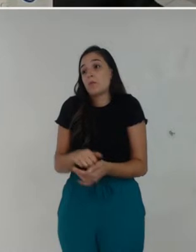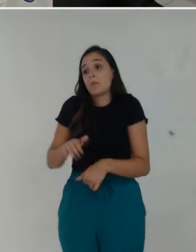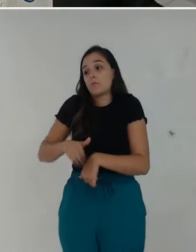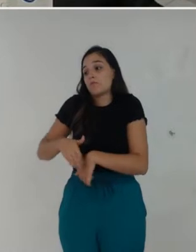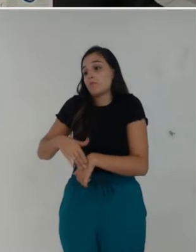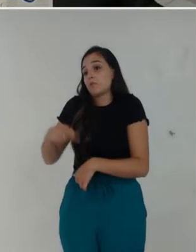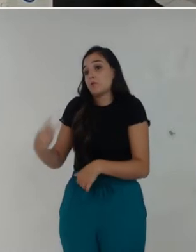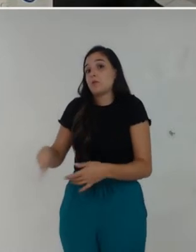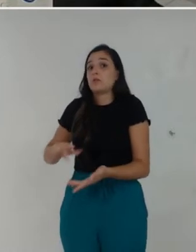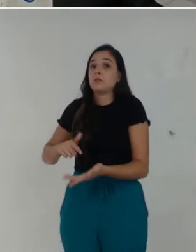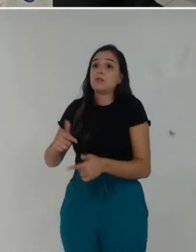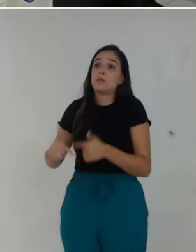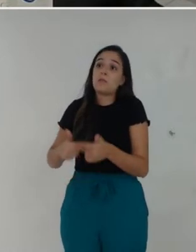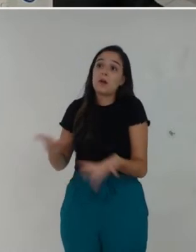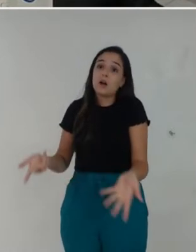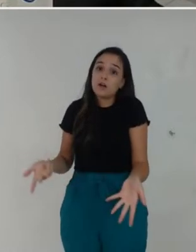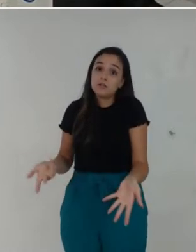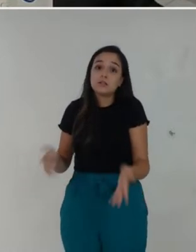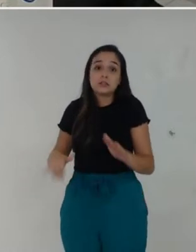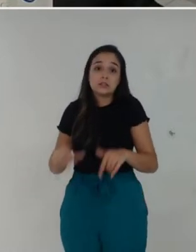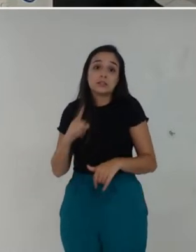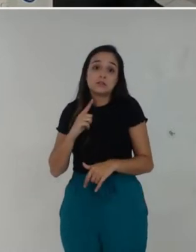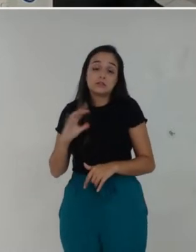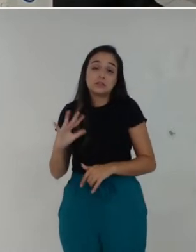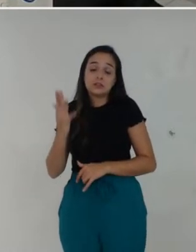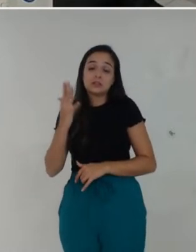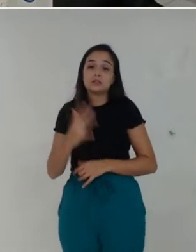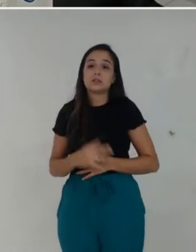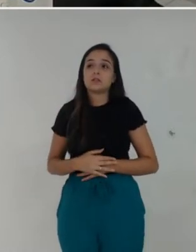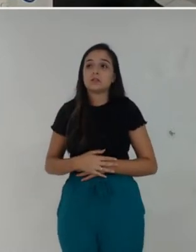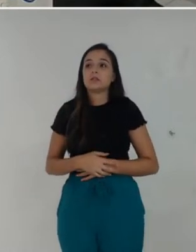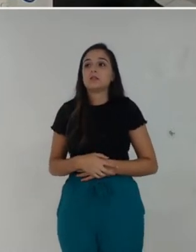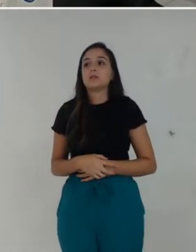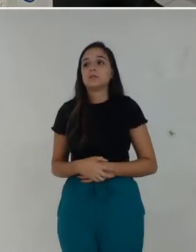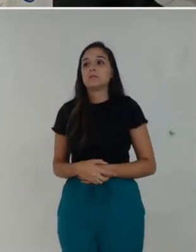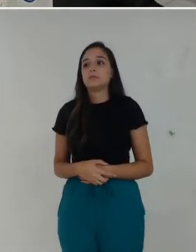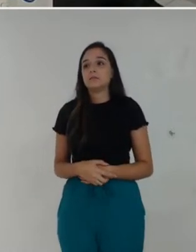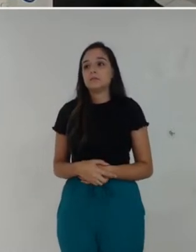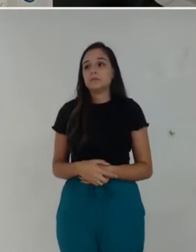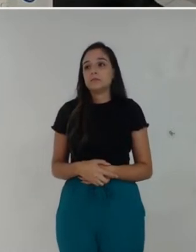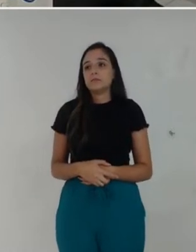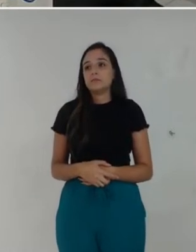trabalho. Então, sempre tínhamos que estar